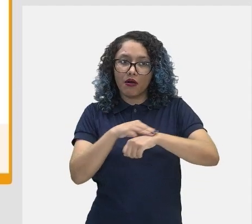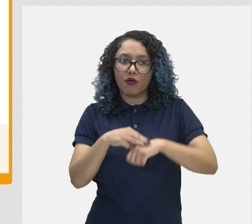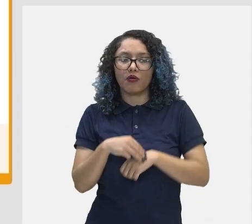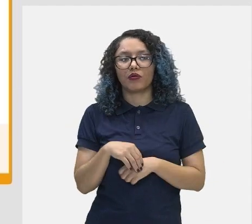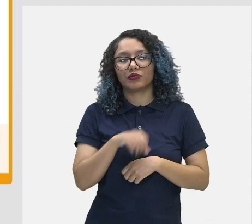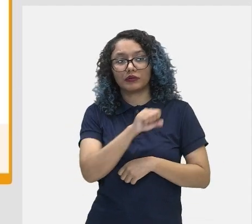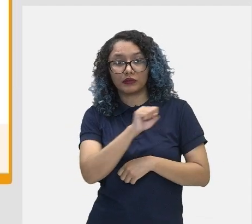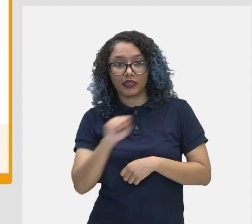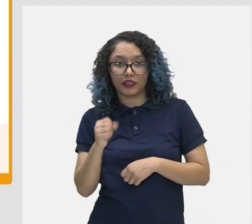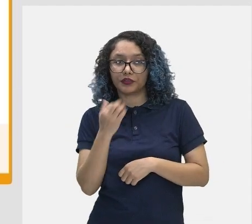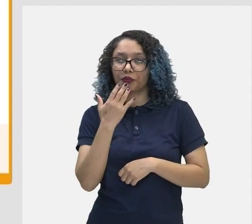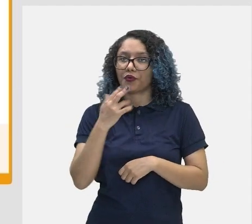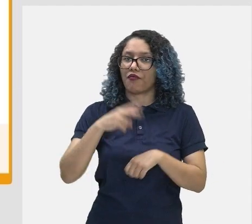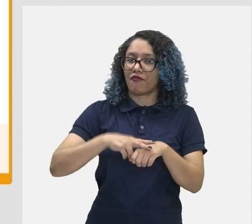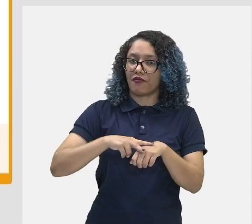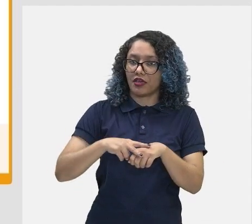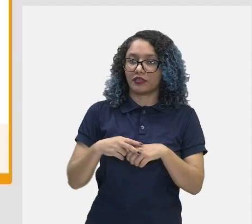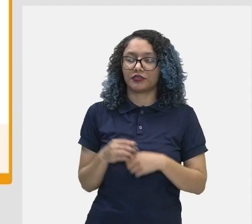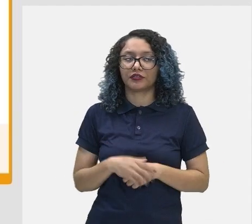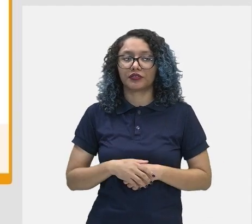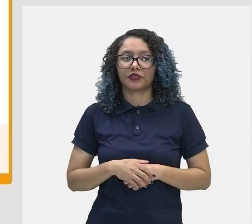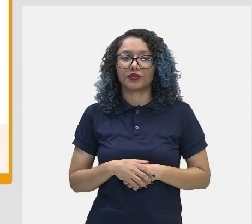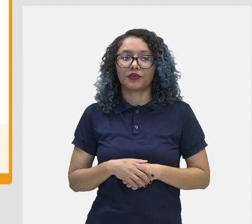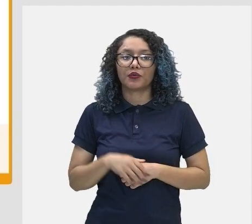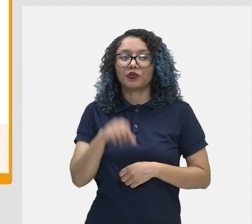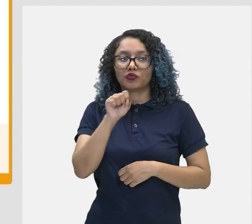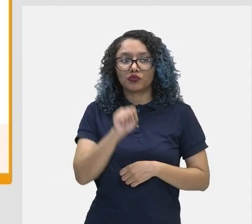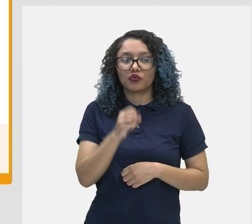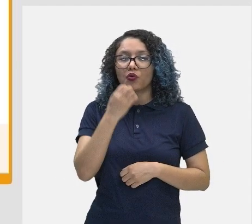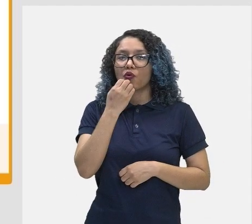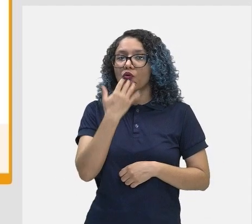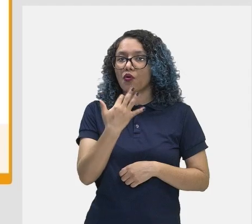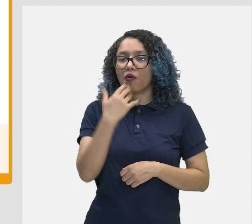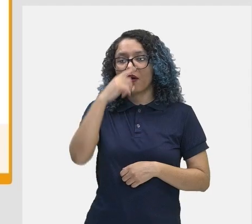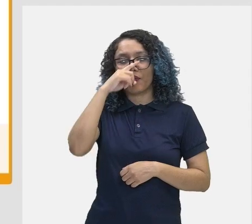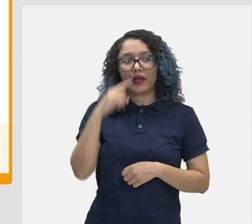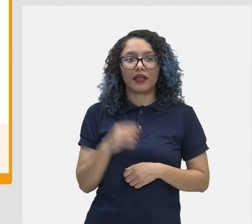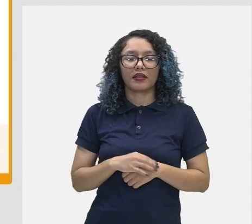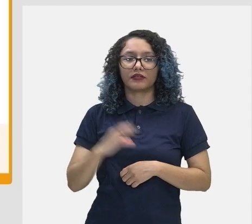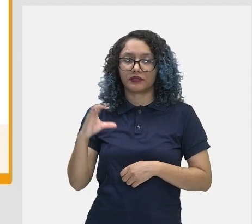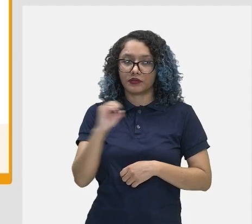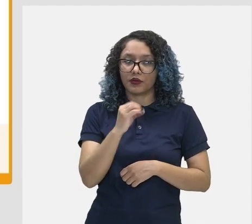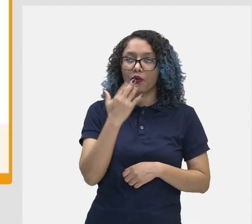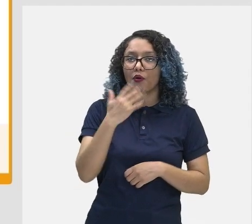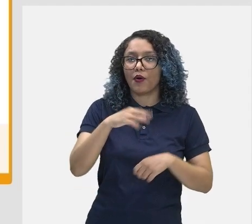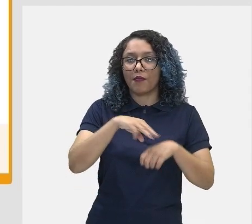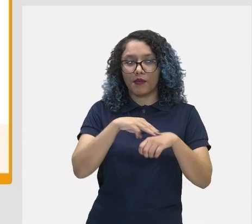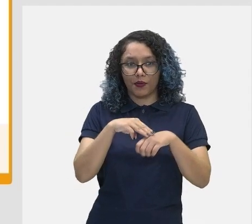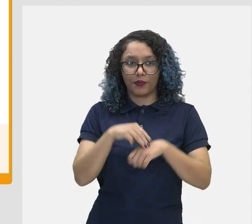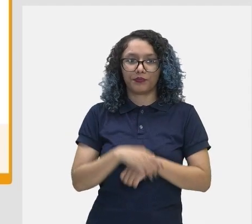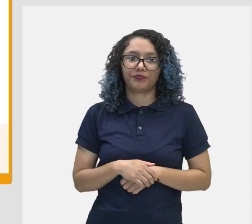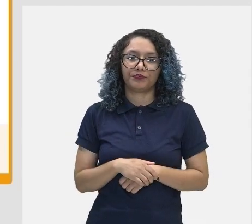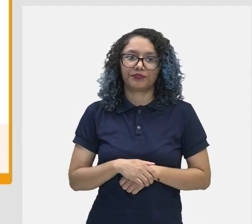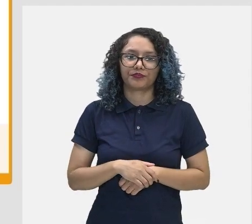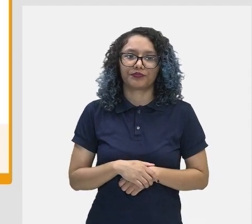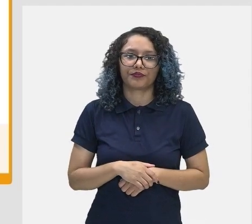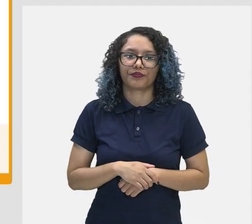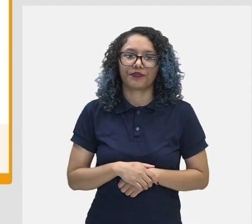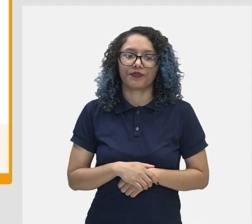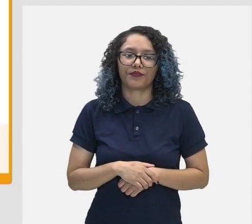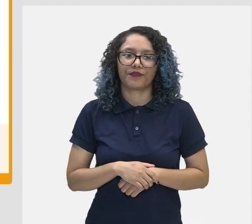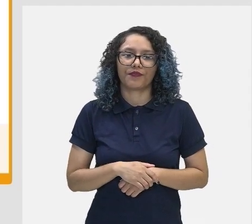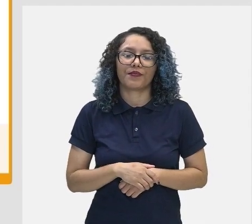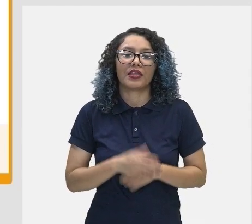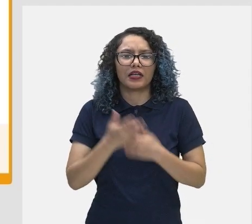sudeste verde, o sul ali amarelo e o centro-oeste com marrom. Então, com essas cores